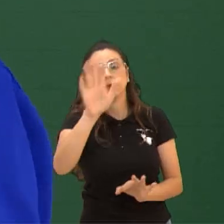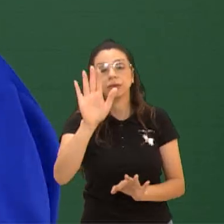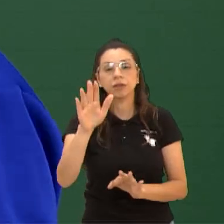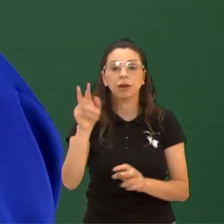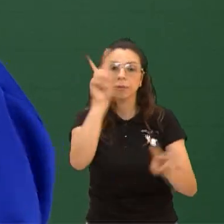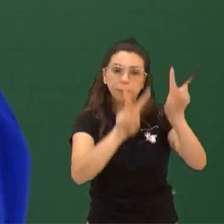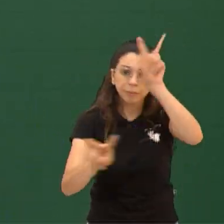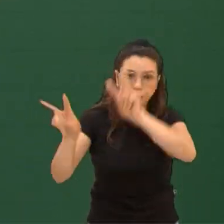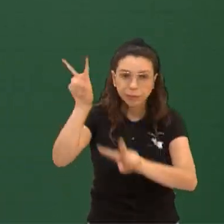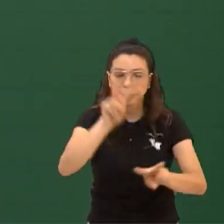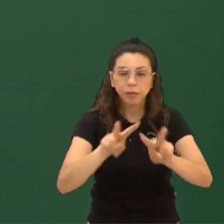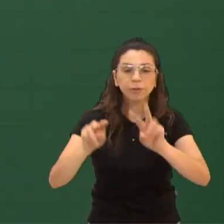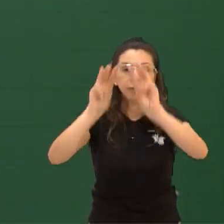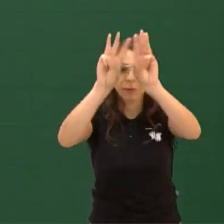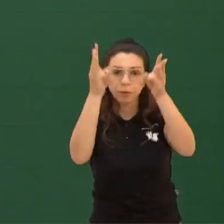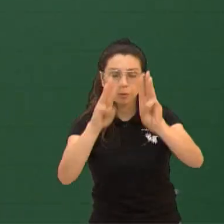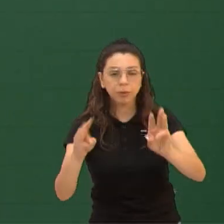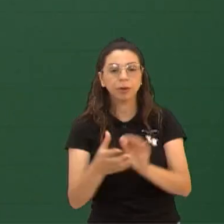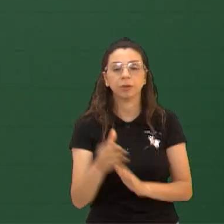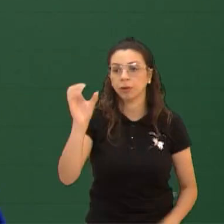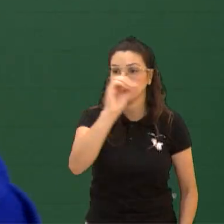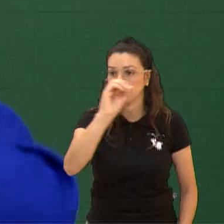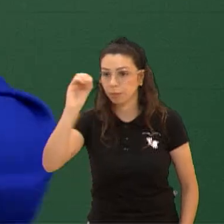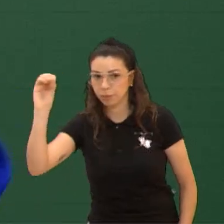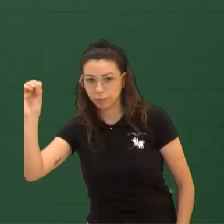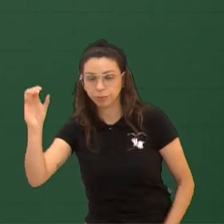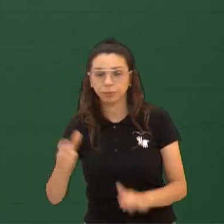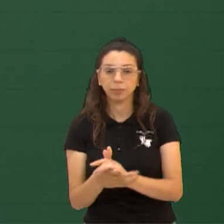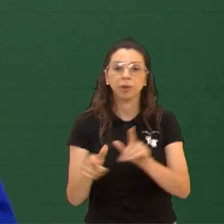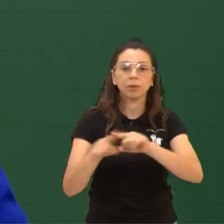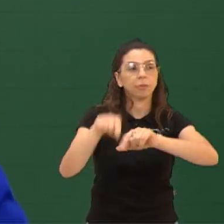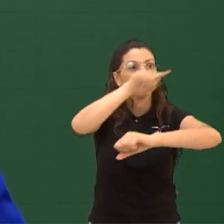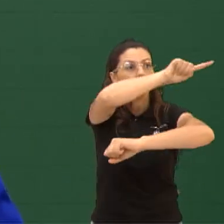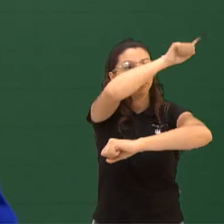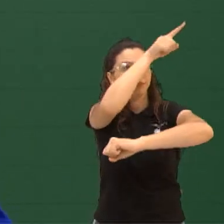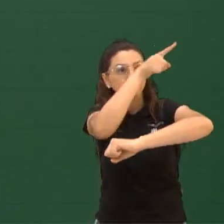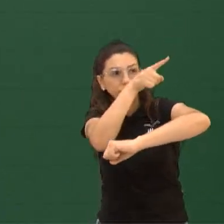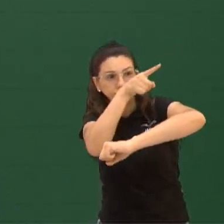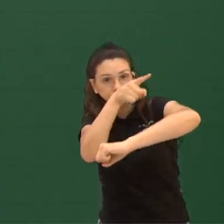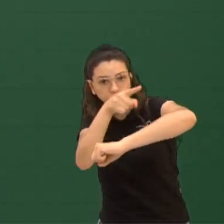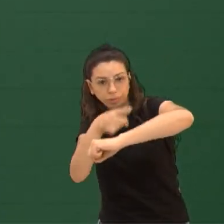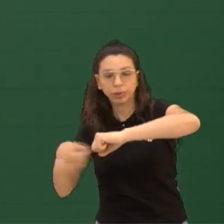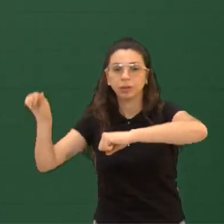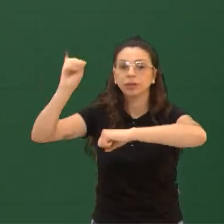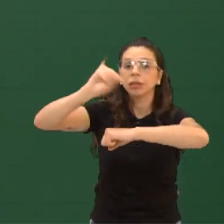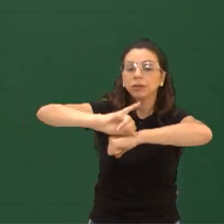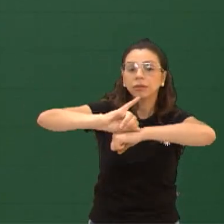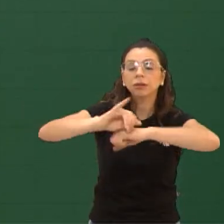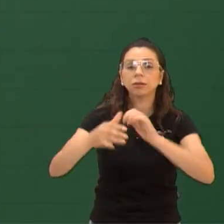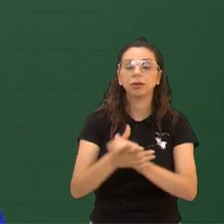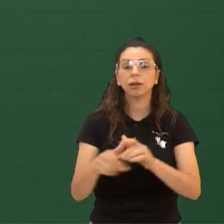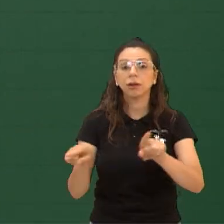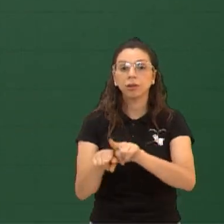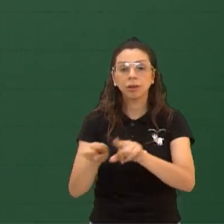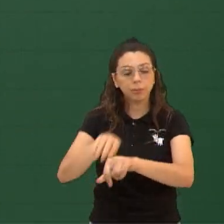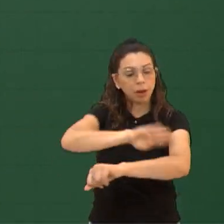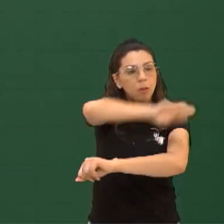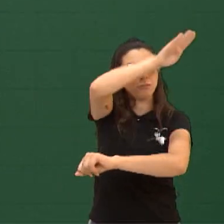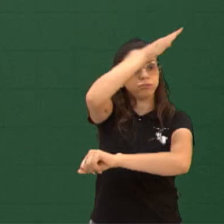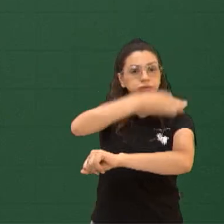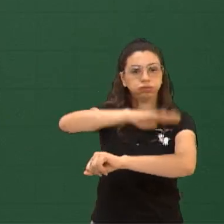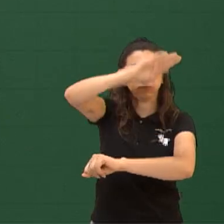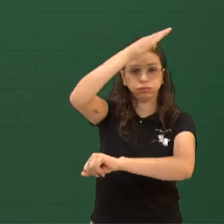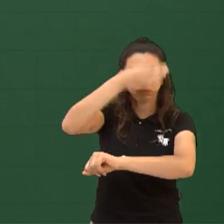estão a oeste e as planícies, depressões na parte central e montanhas antigas